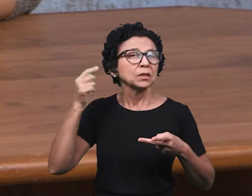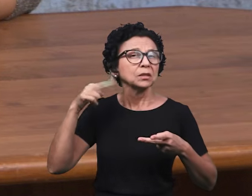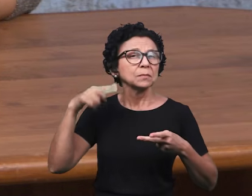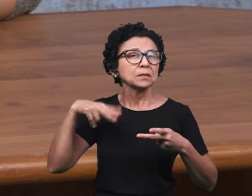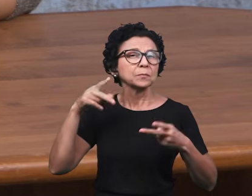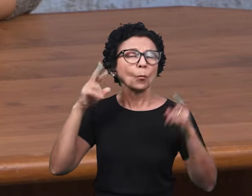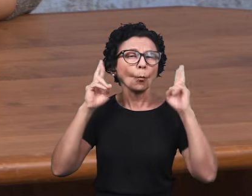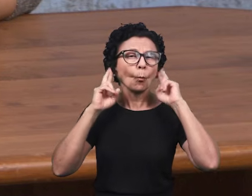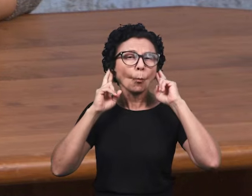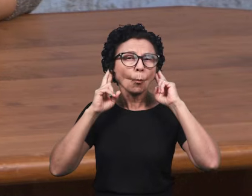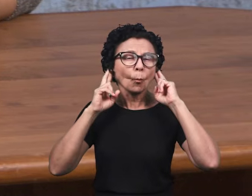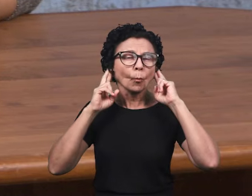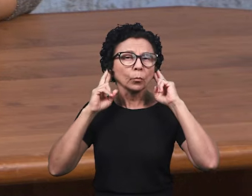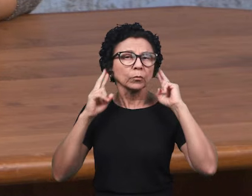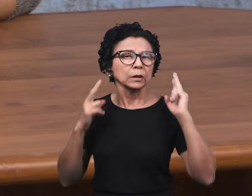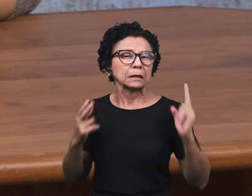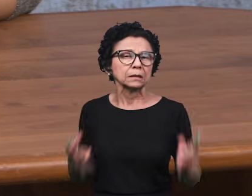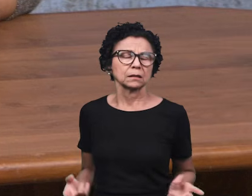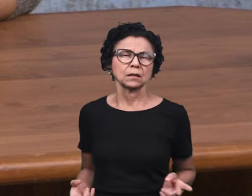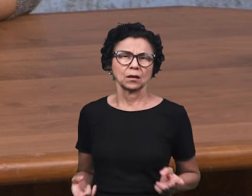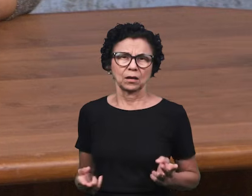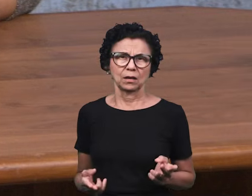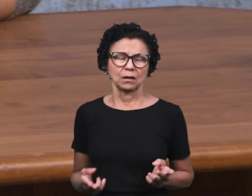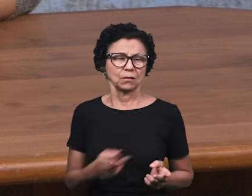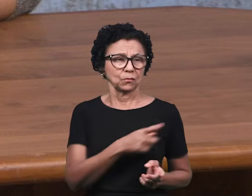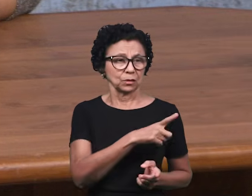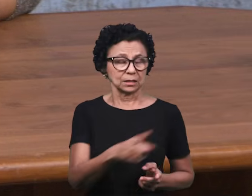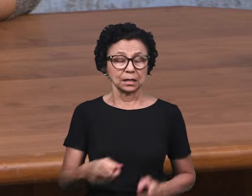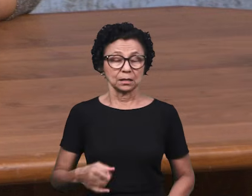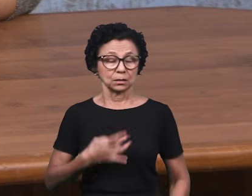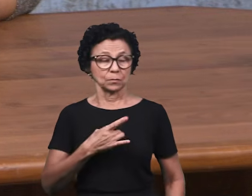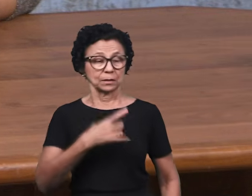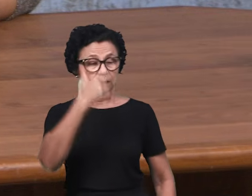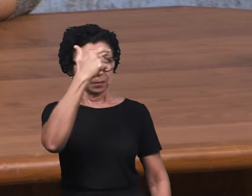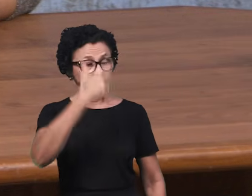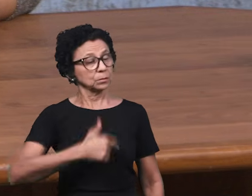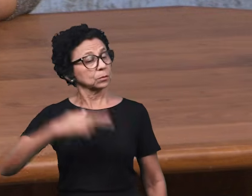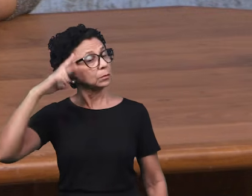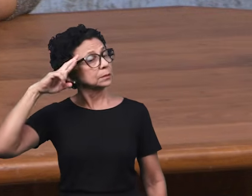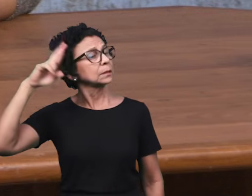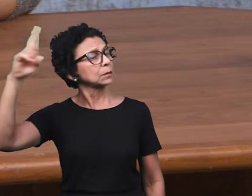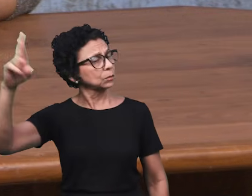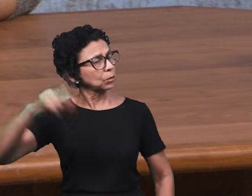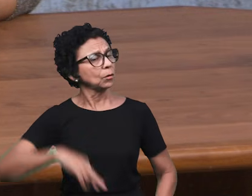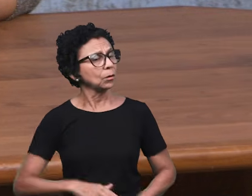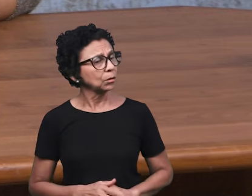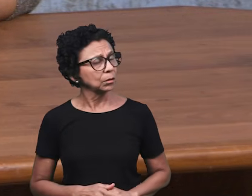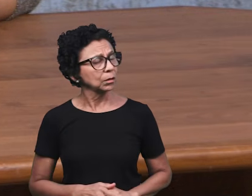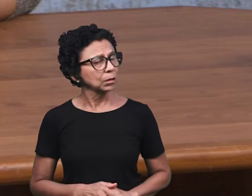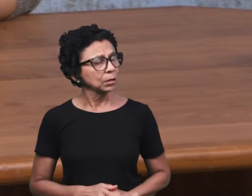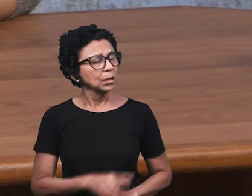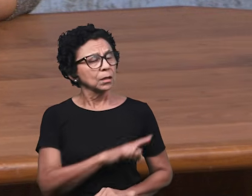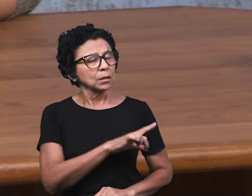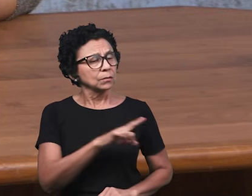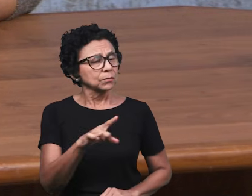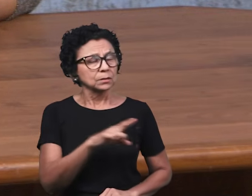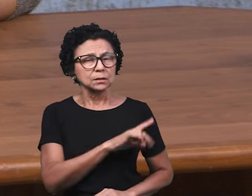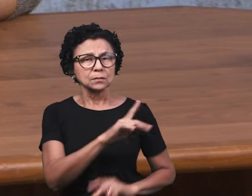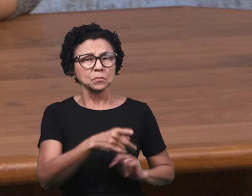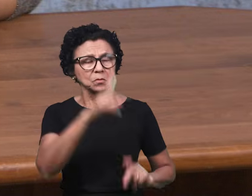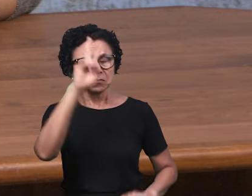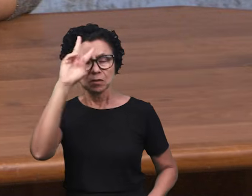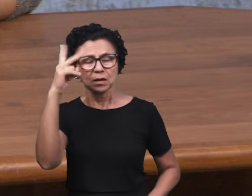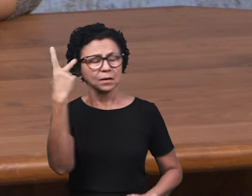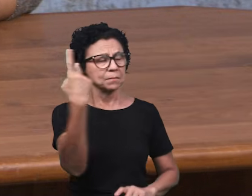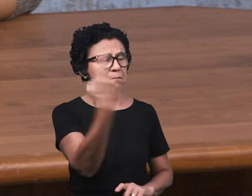ouvis. Não me temereis a mim, diz o Senhor. Não temereis diante de mim, que